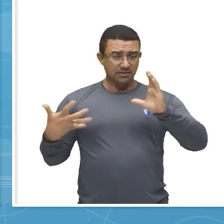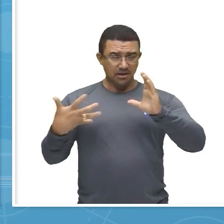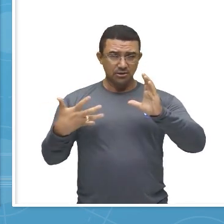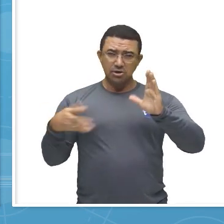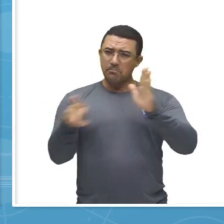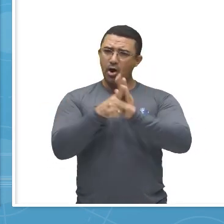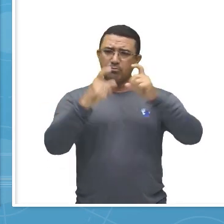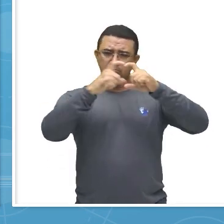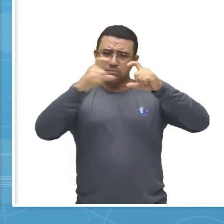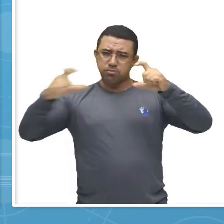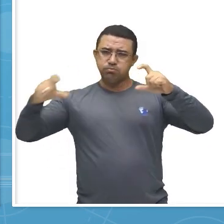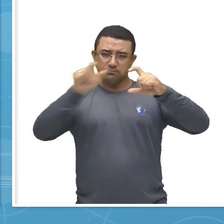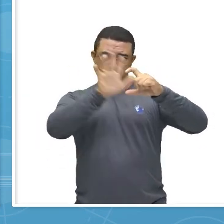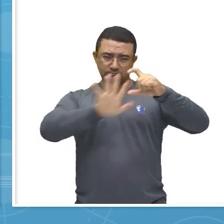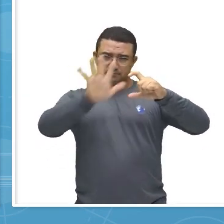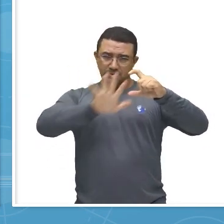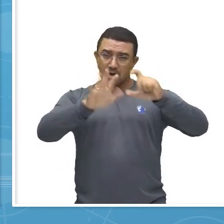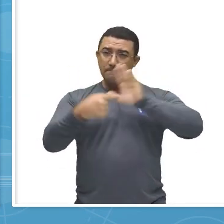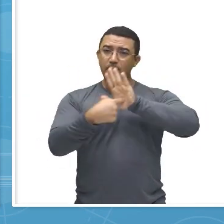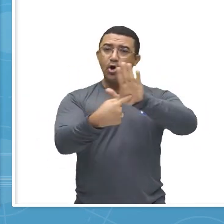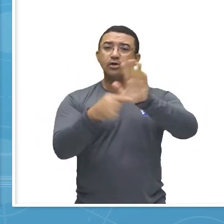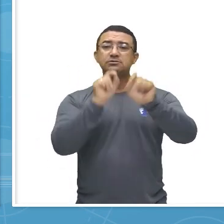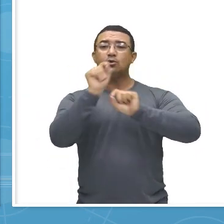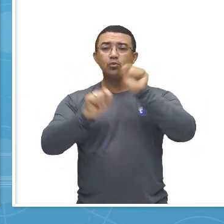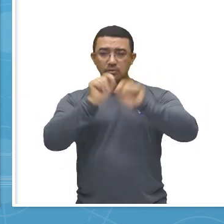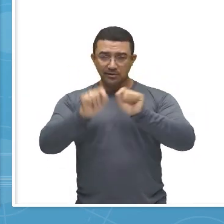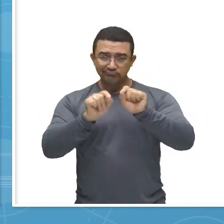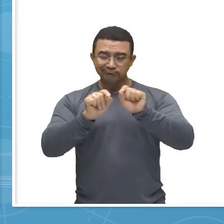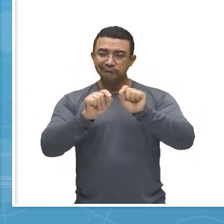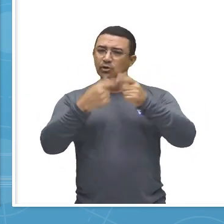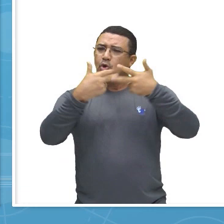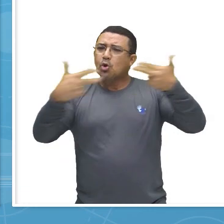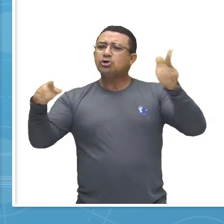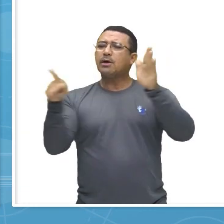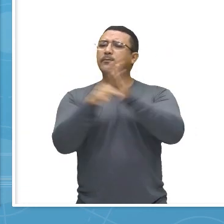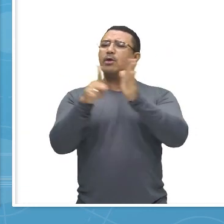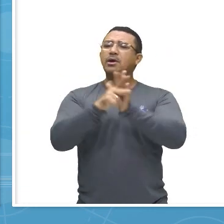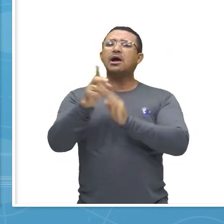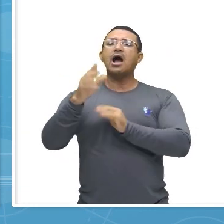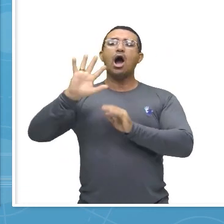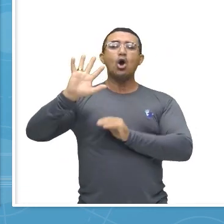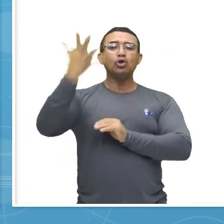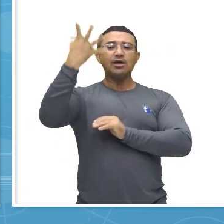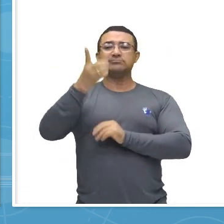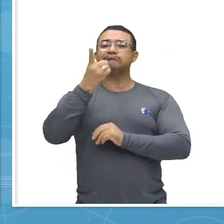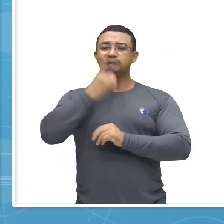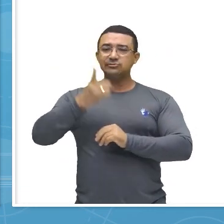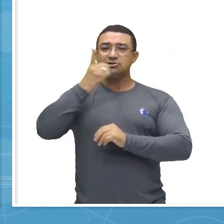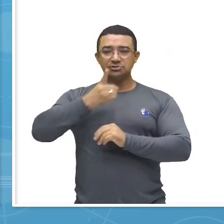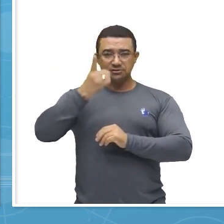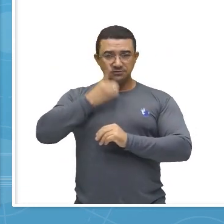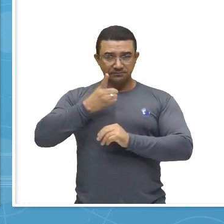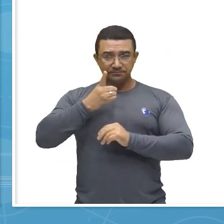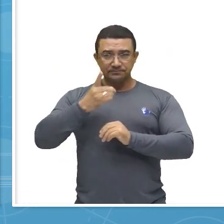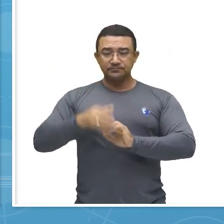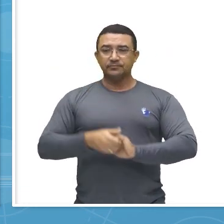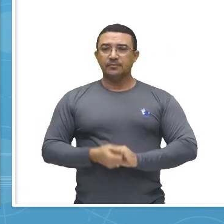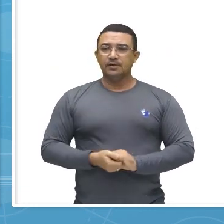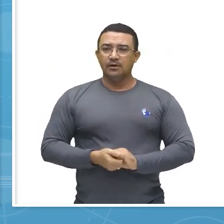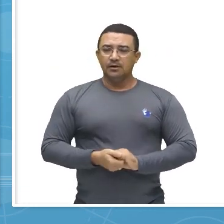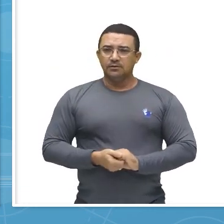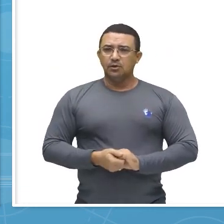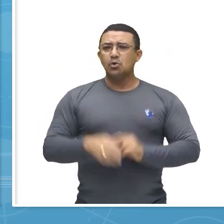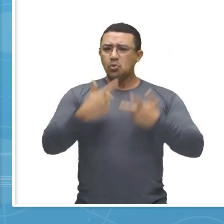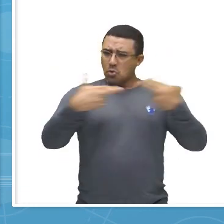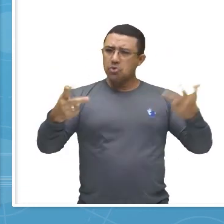da charge que ele vai indicar. Situações do cotidiano. Professor, o que é isso? Cotidiano. Situações do